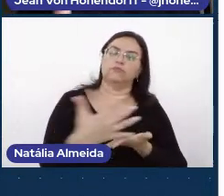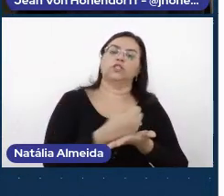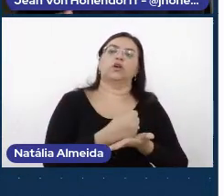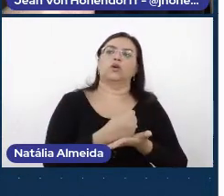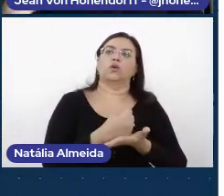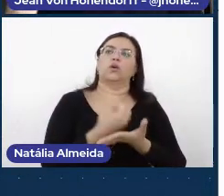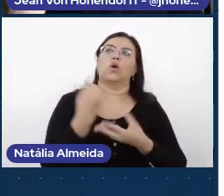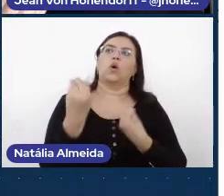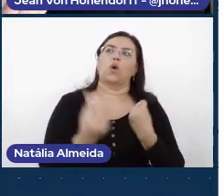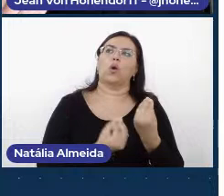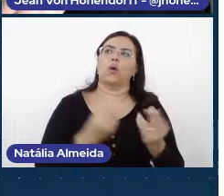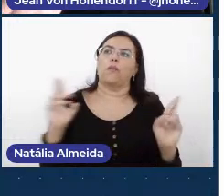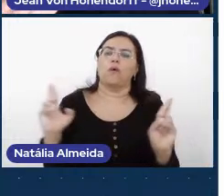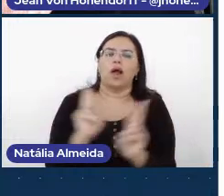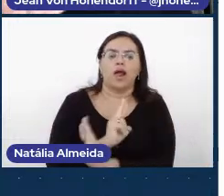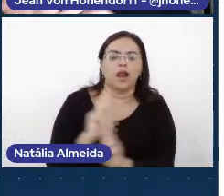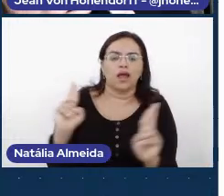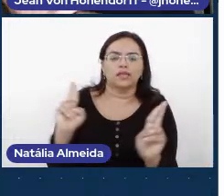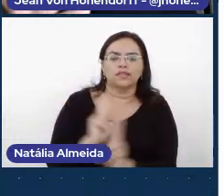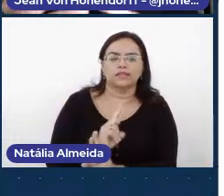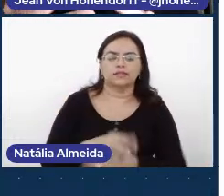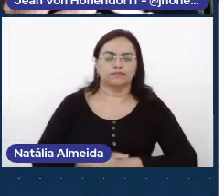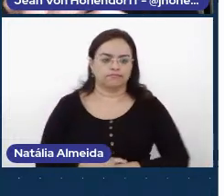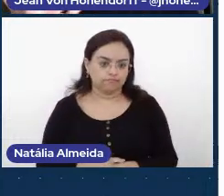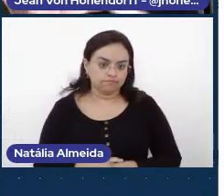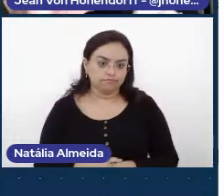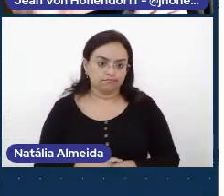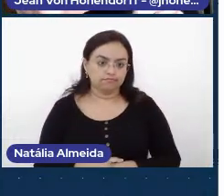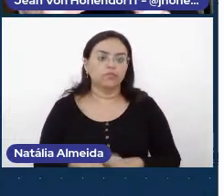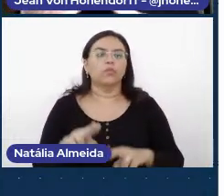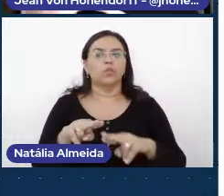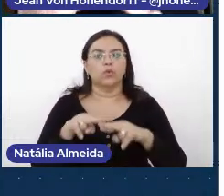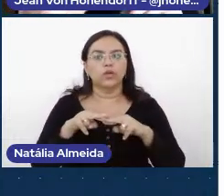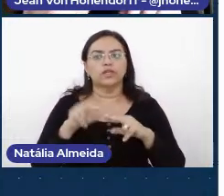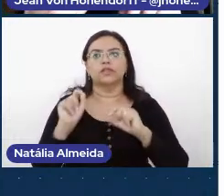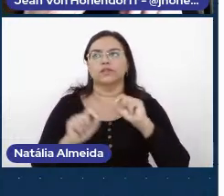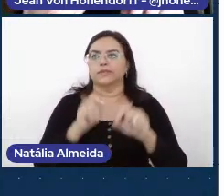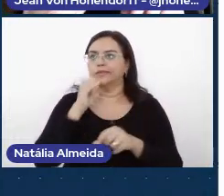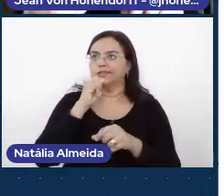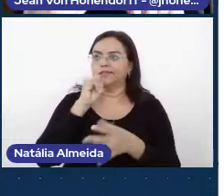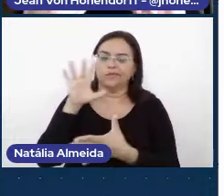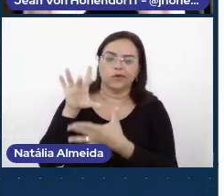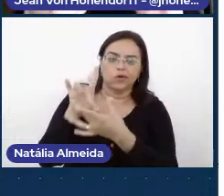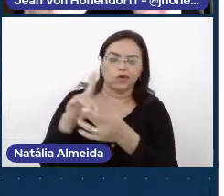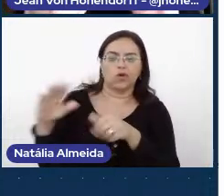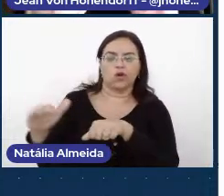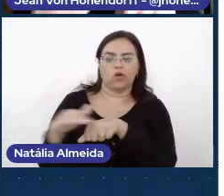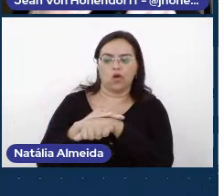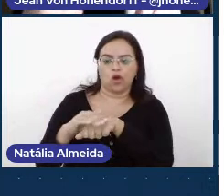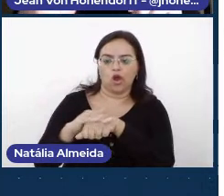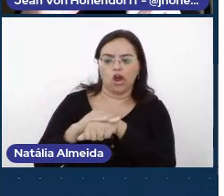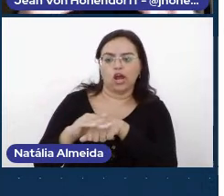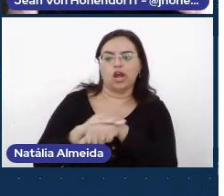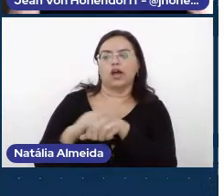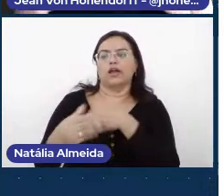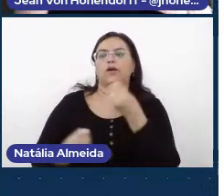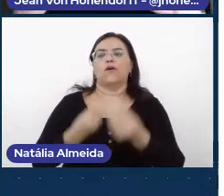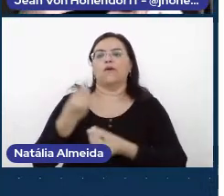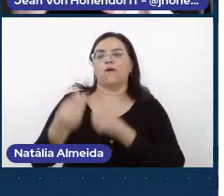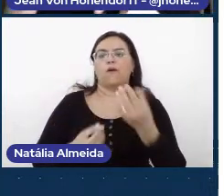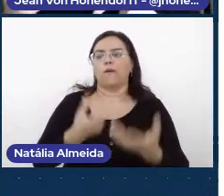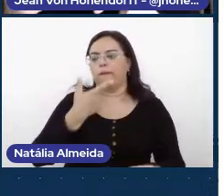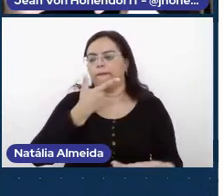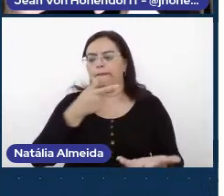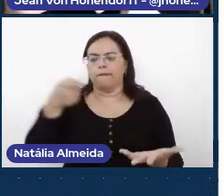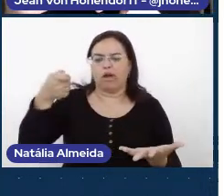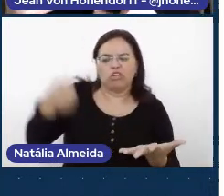conversa com, e aí vem as questões com gênero, com racismo, com orientação sexual, com machismo. Eu